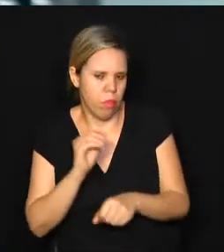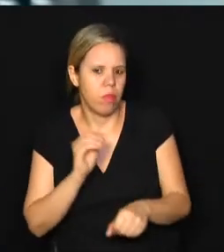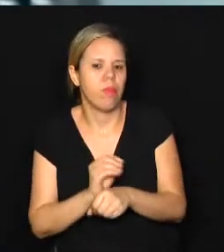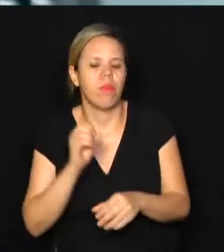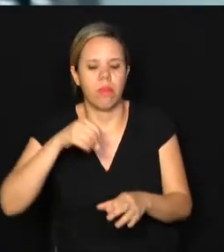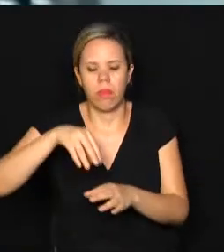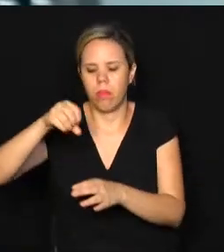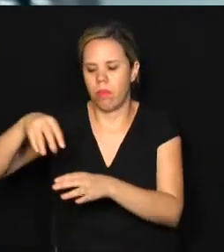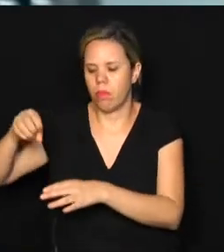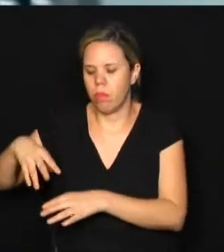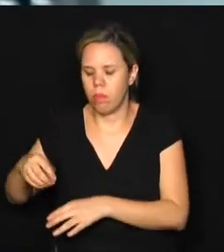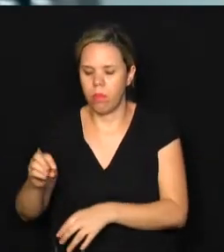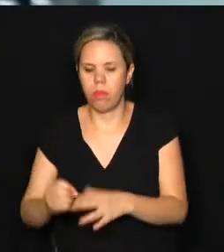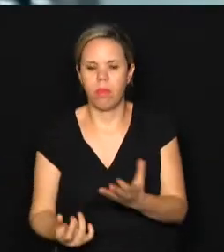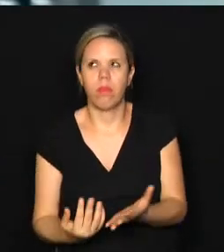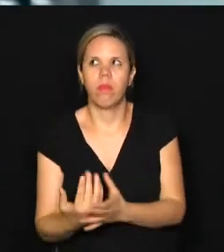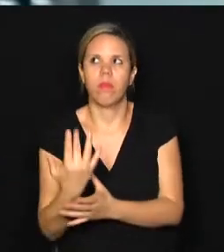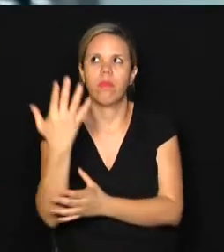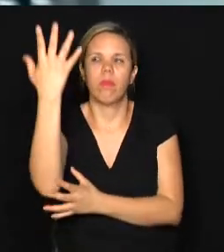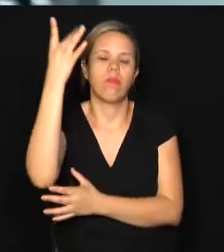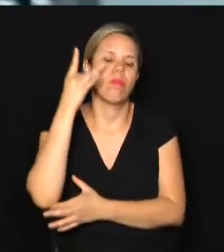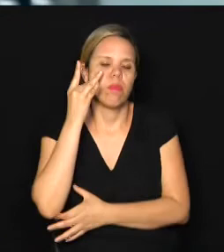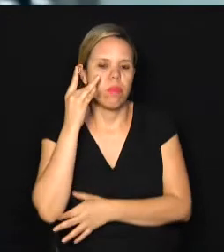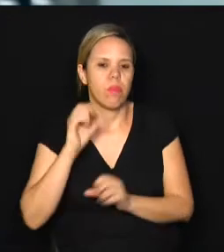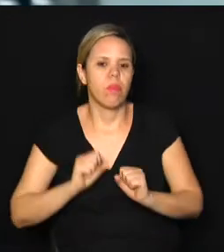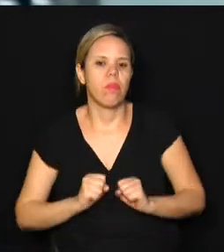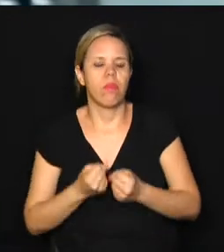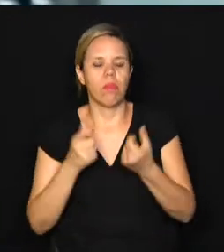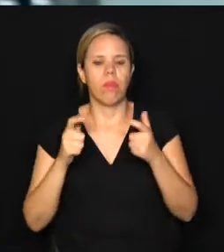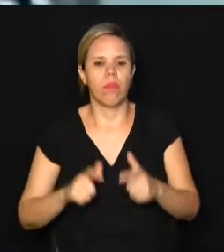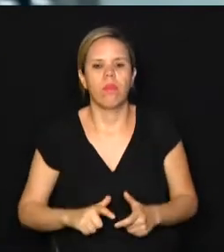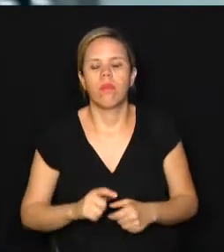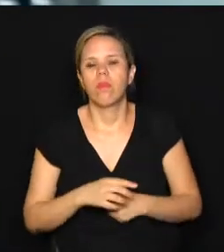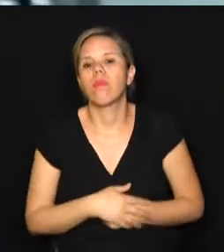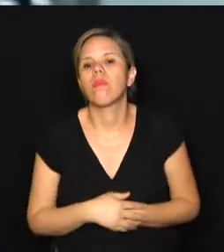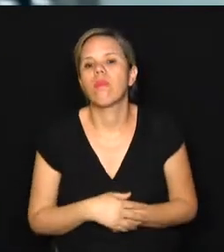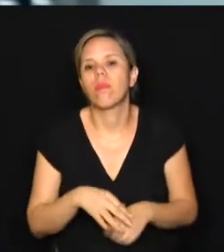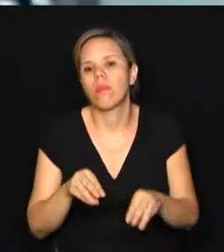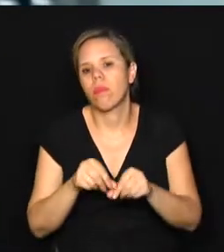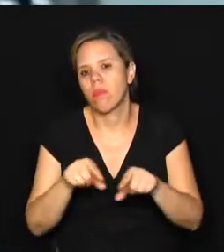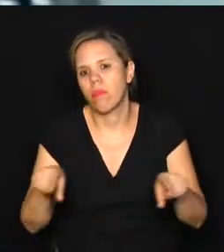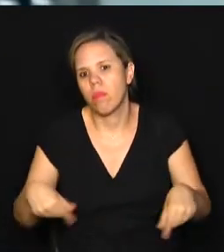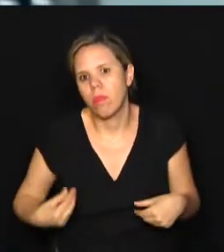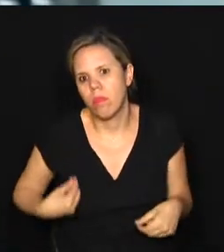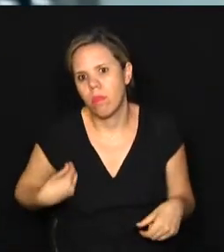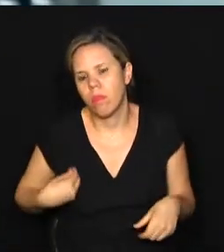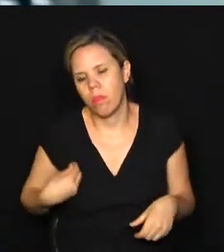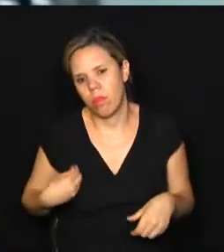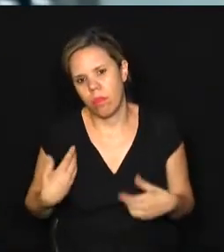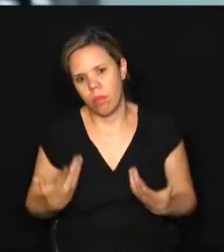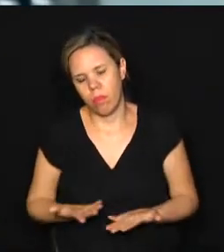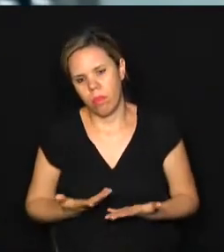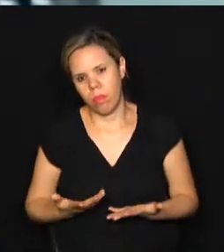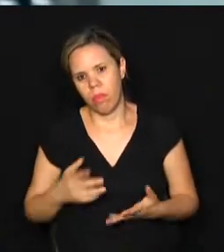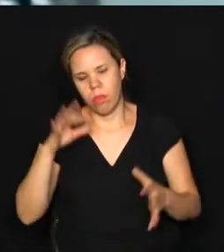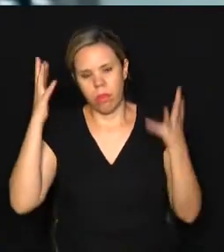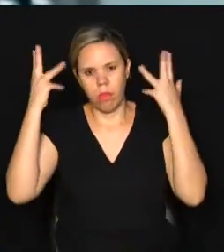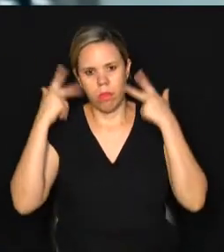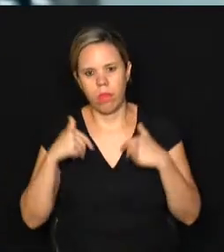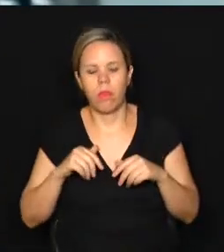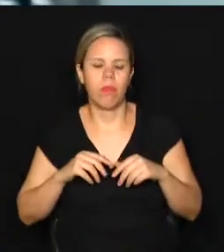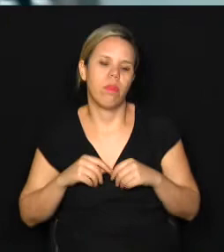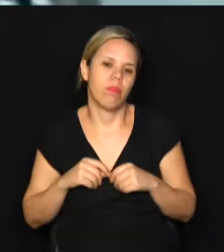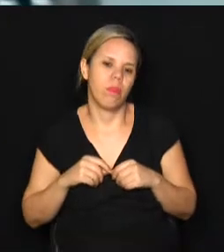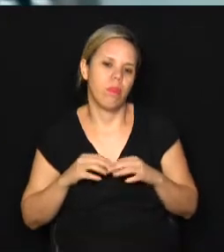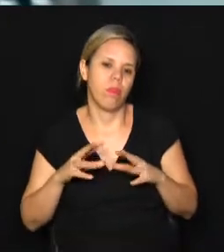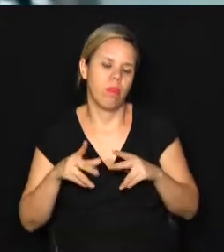porque eles estão presentes ali defendendo o território, a terra está viva, os animais estão reflorestando,